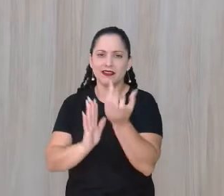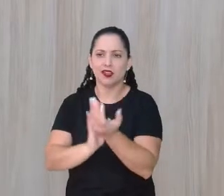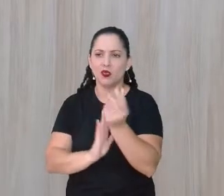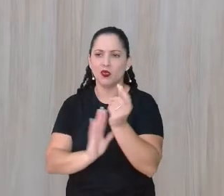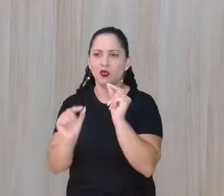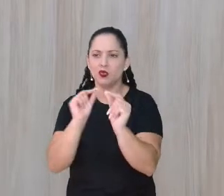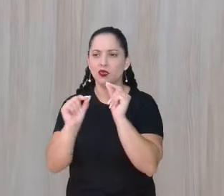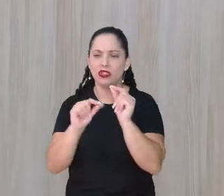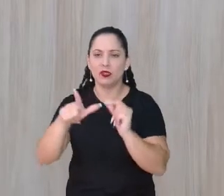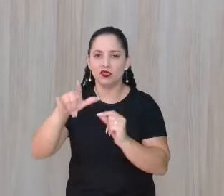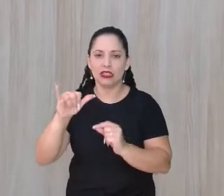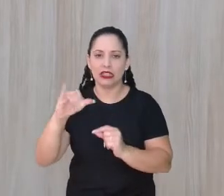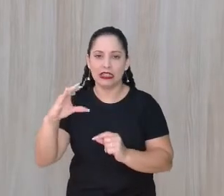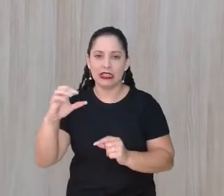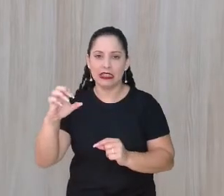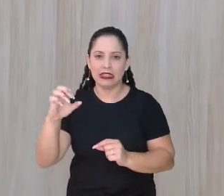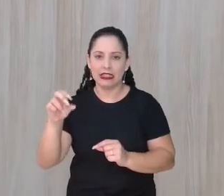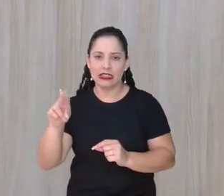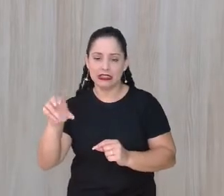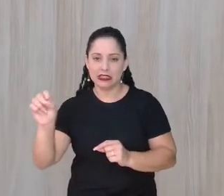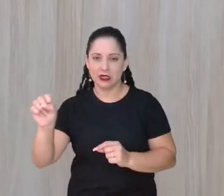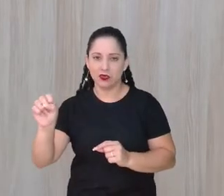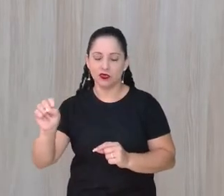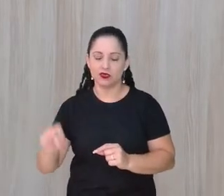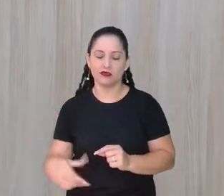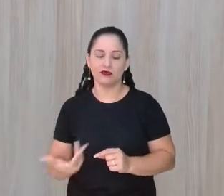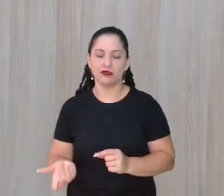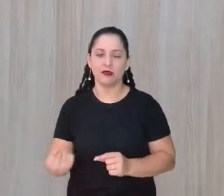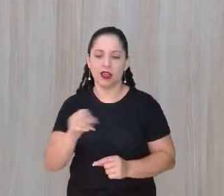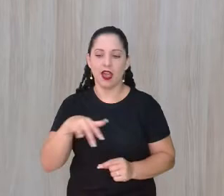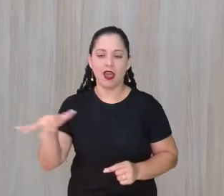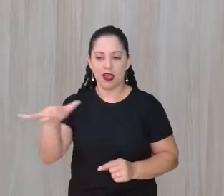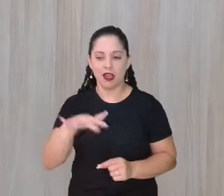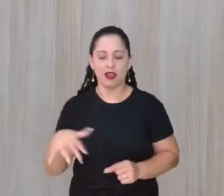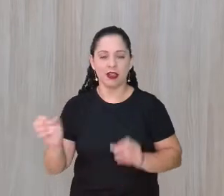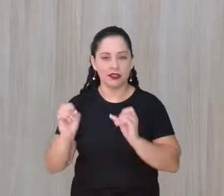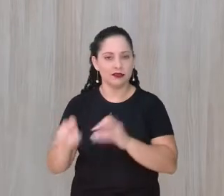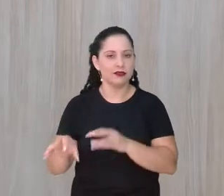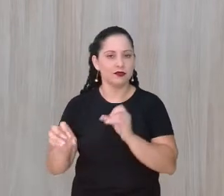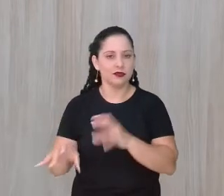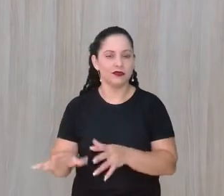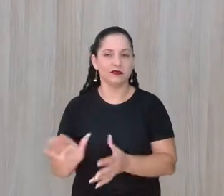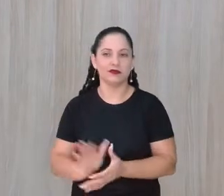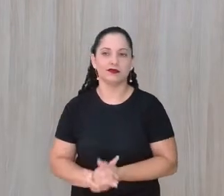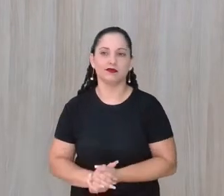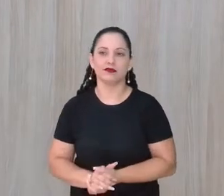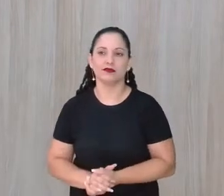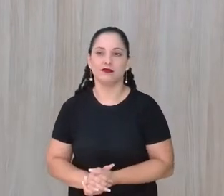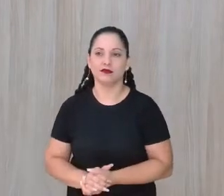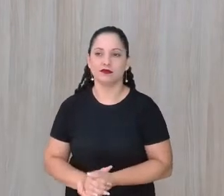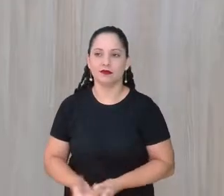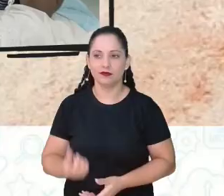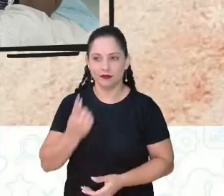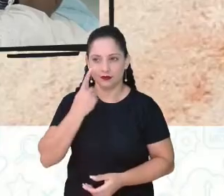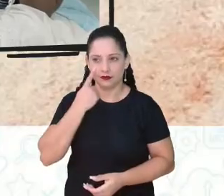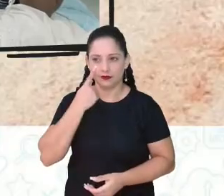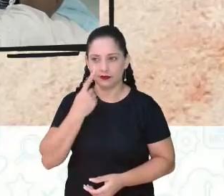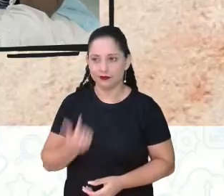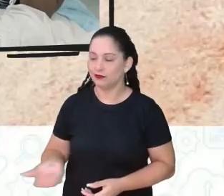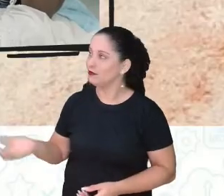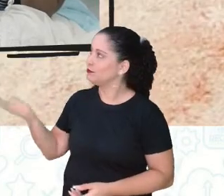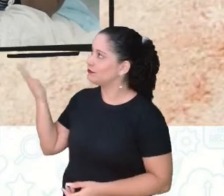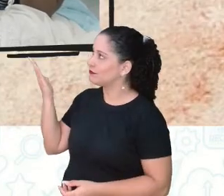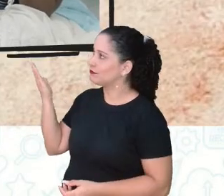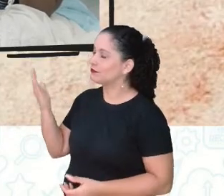de ampliação, vamos dizer, educacional e tudo mais, certo? certo? Então, olha aí, vamos se